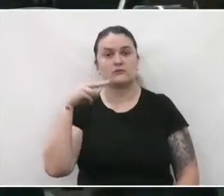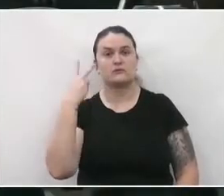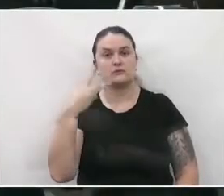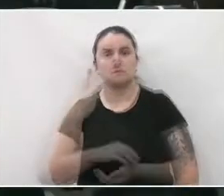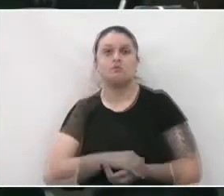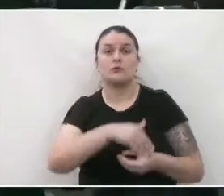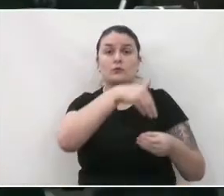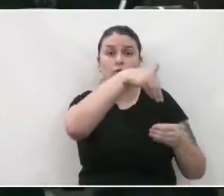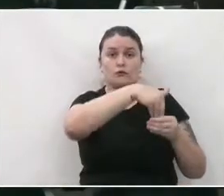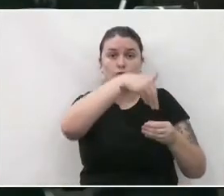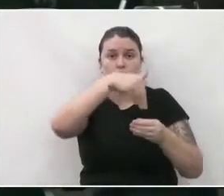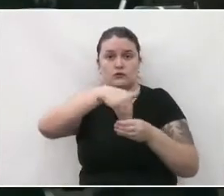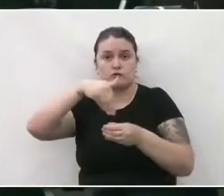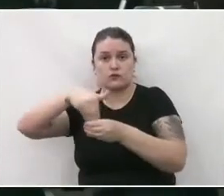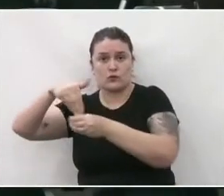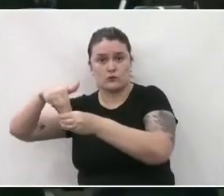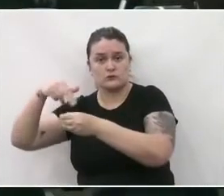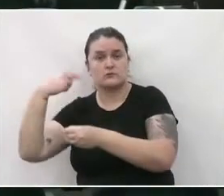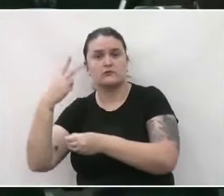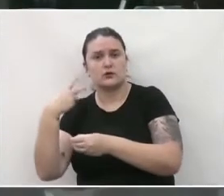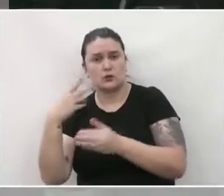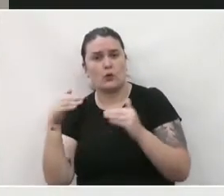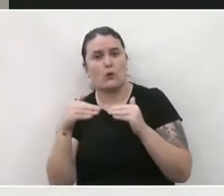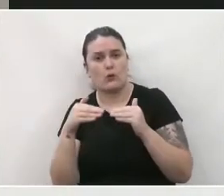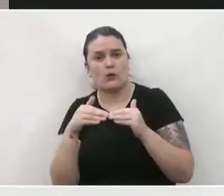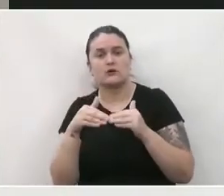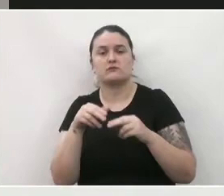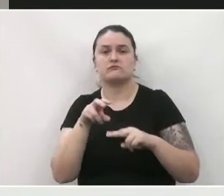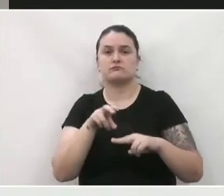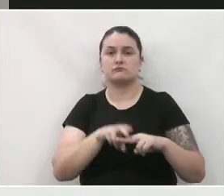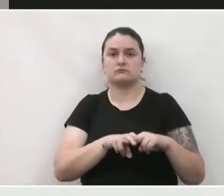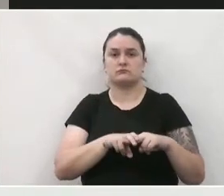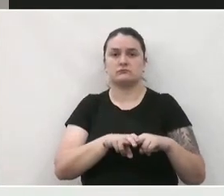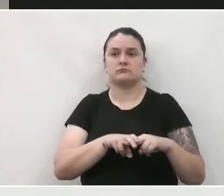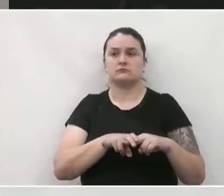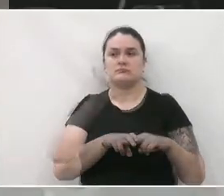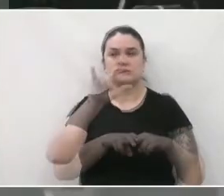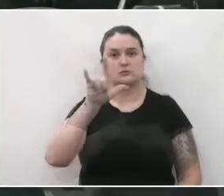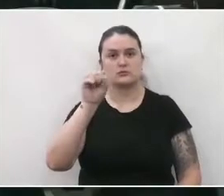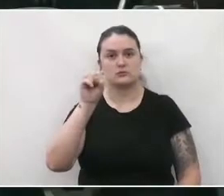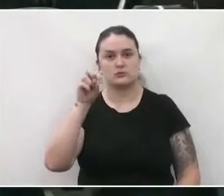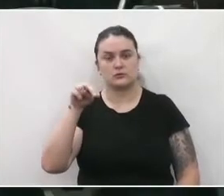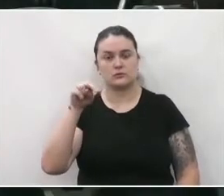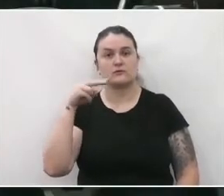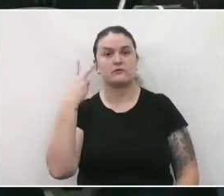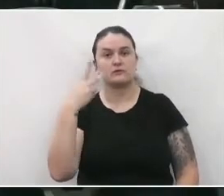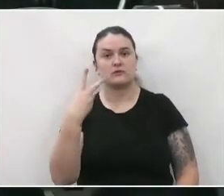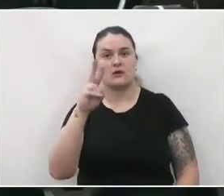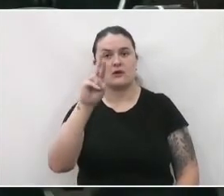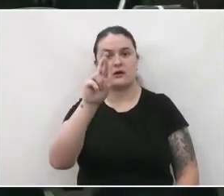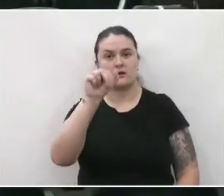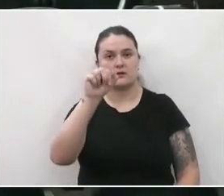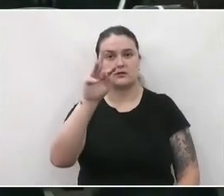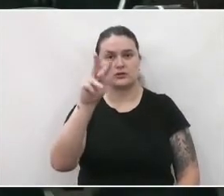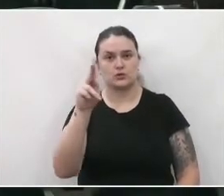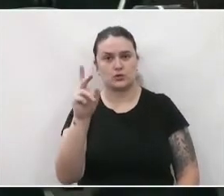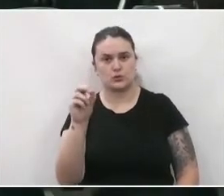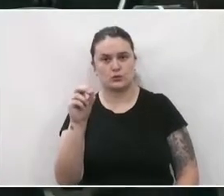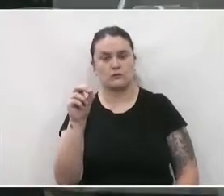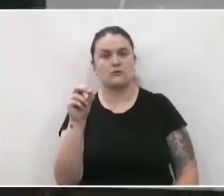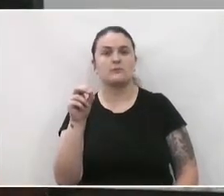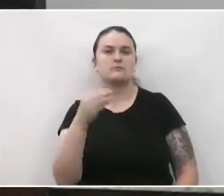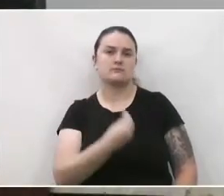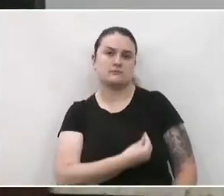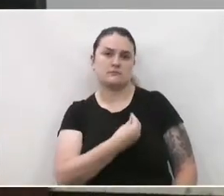Boa noite a todos. Informo que os vereadores Ednilson de Godoy e Valdecir Rático participarão desta sessão de